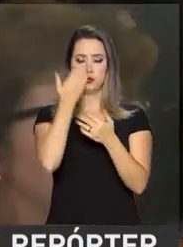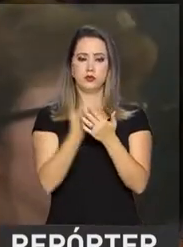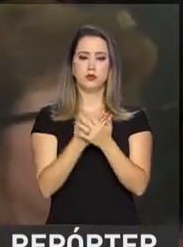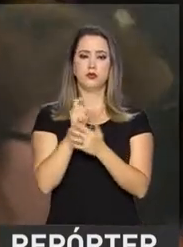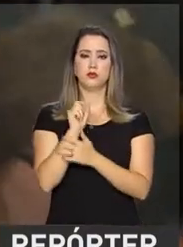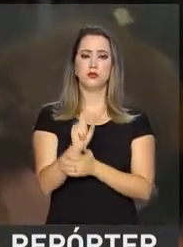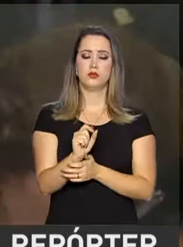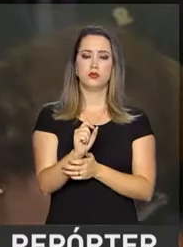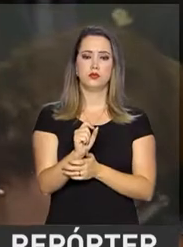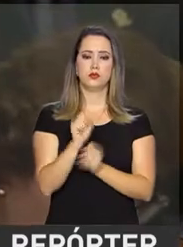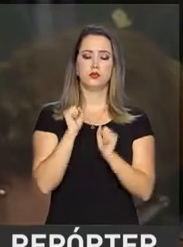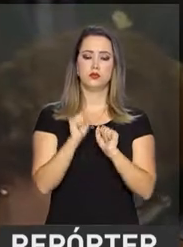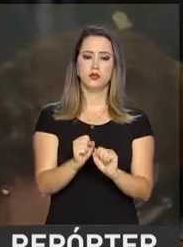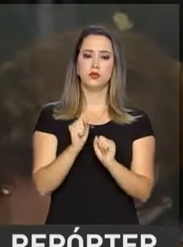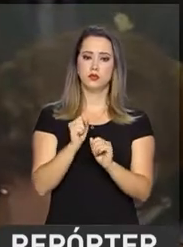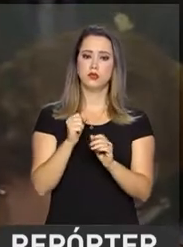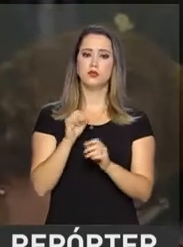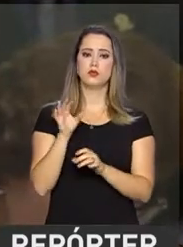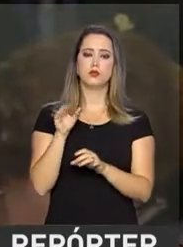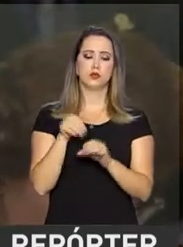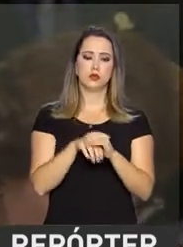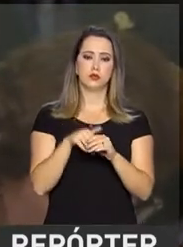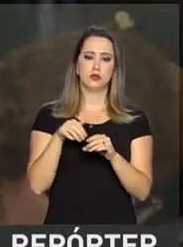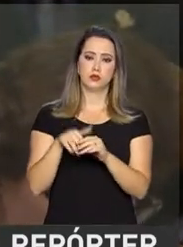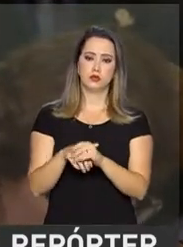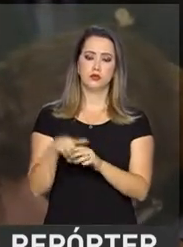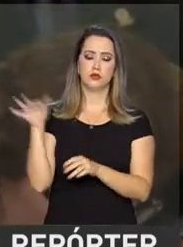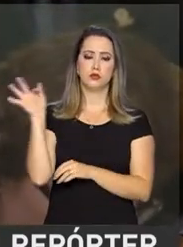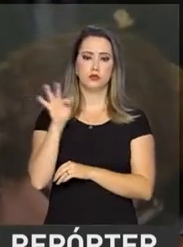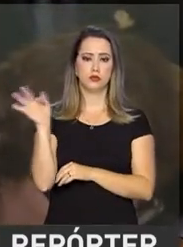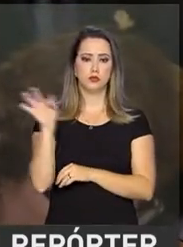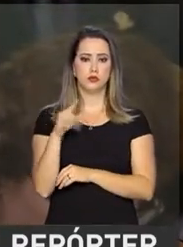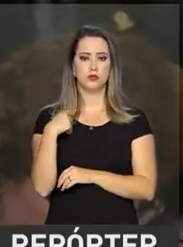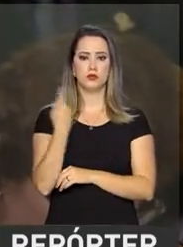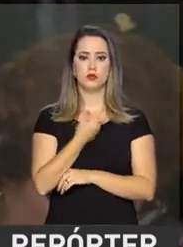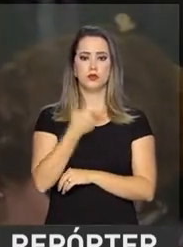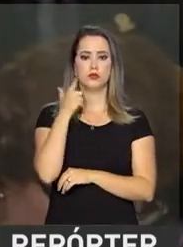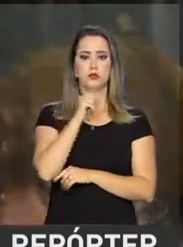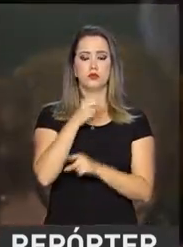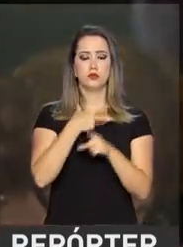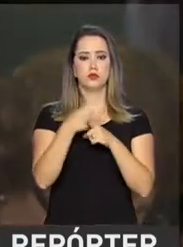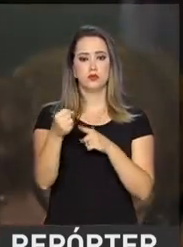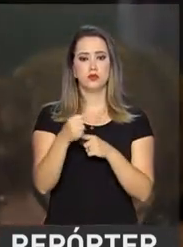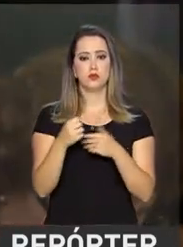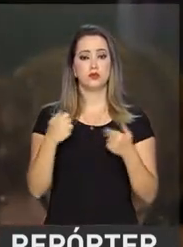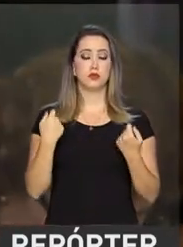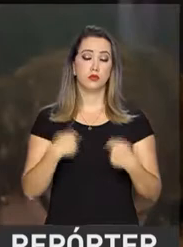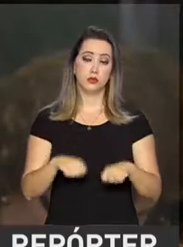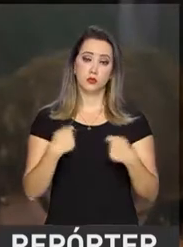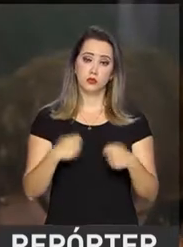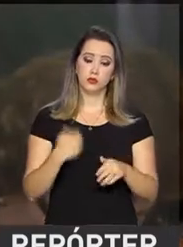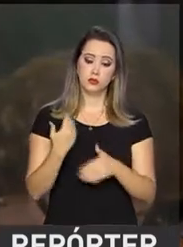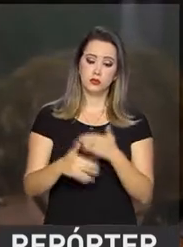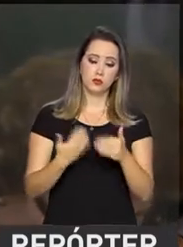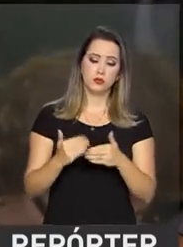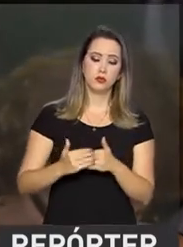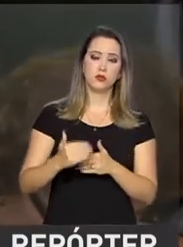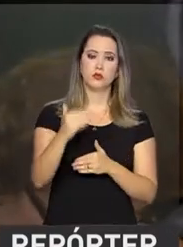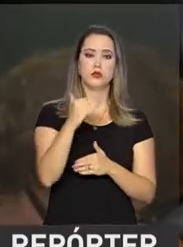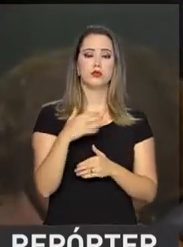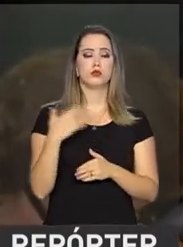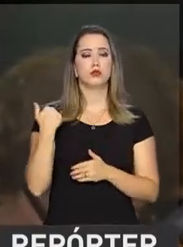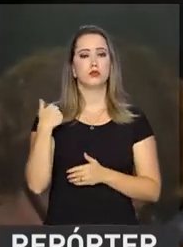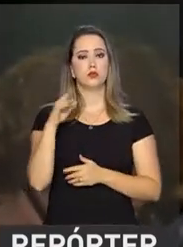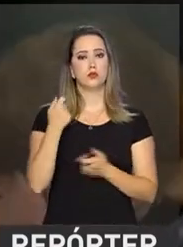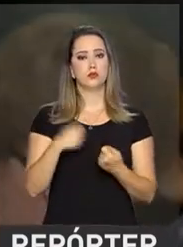que poderemos sim votar em fevereiro e que seremos vitoriosos a necessidade cada vez mais evidente